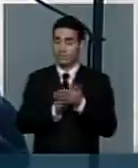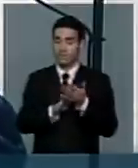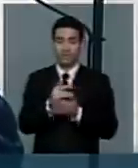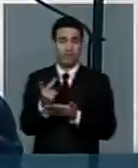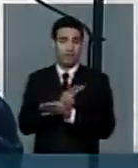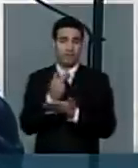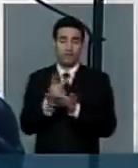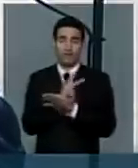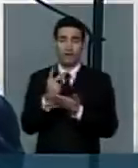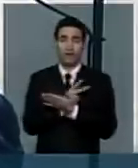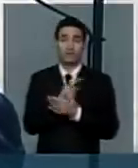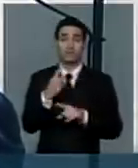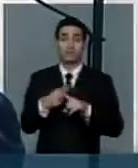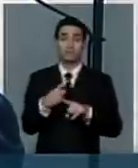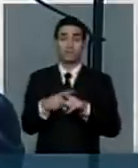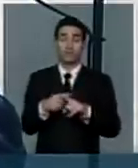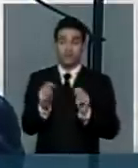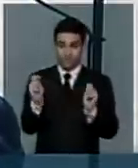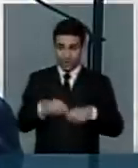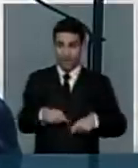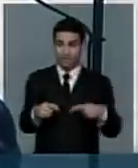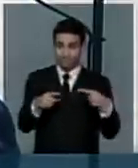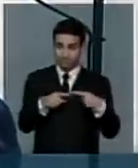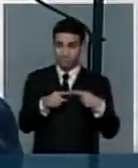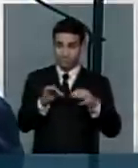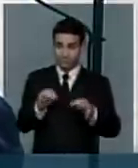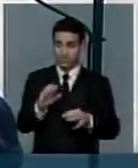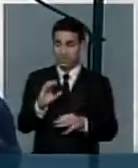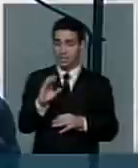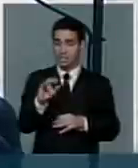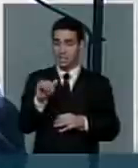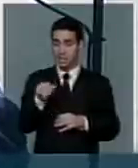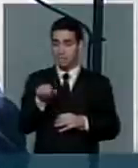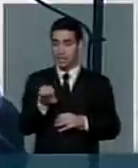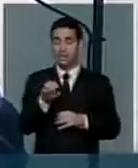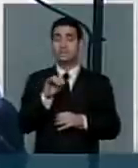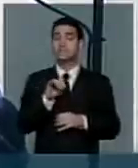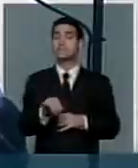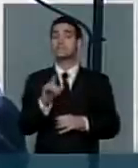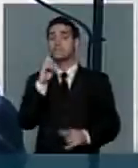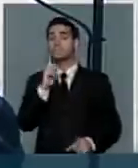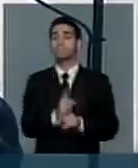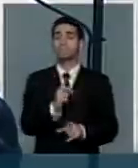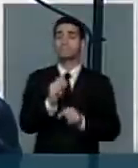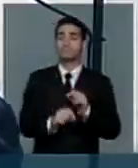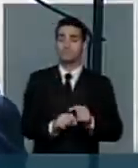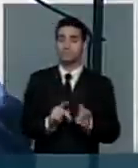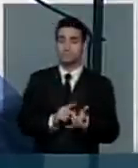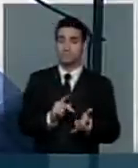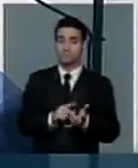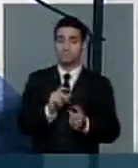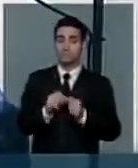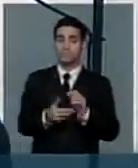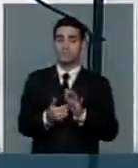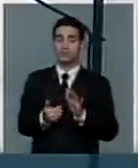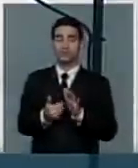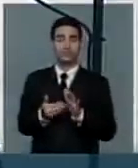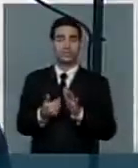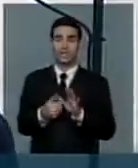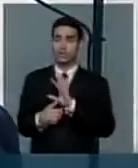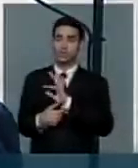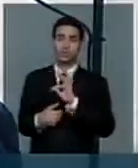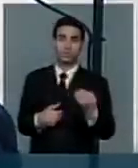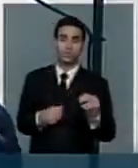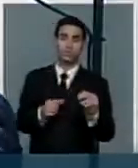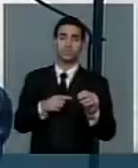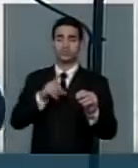equivocada, porque só teria sentido criminológico se houvesse, na realidade, a retirada total do